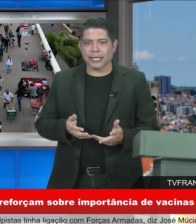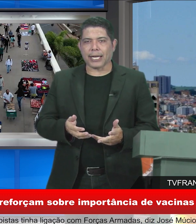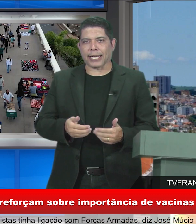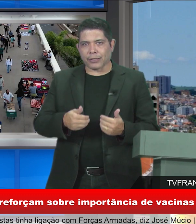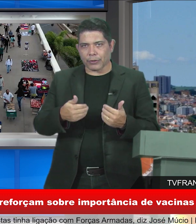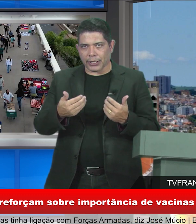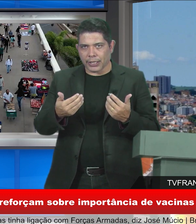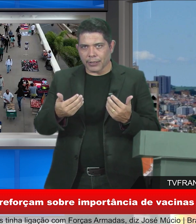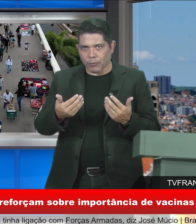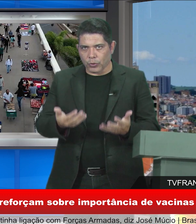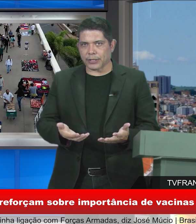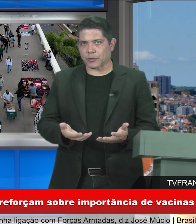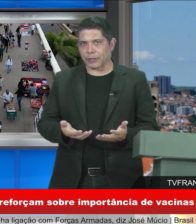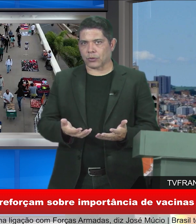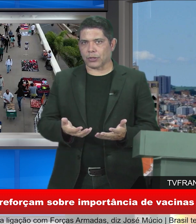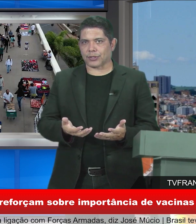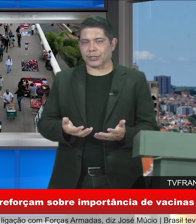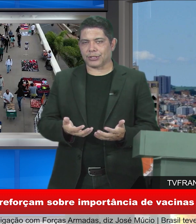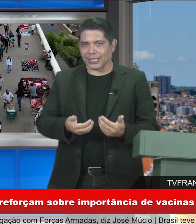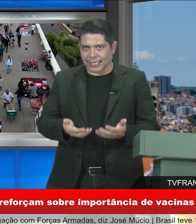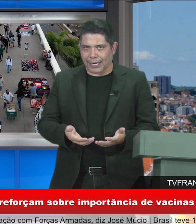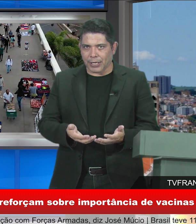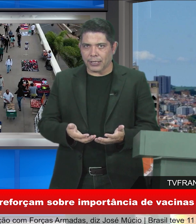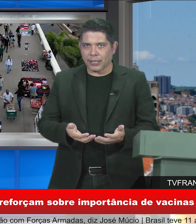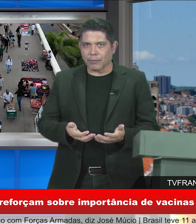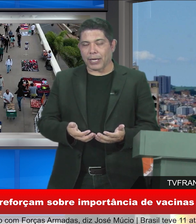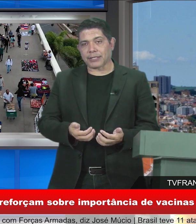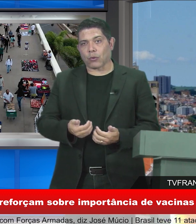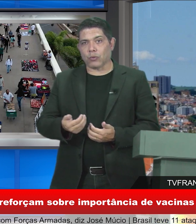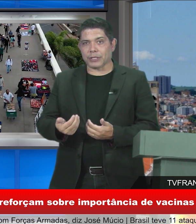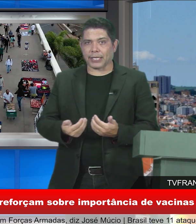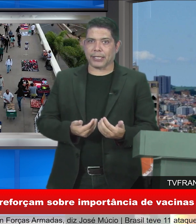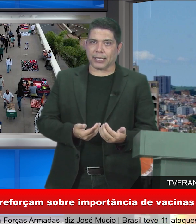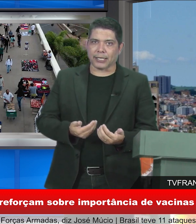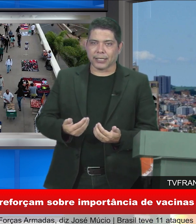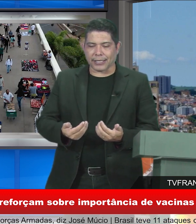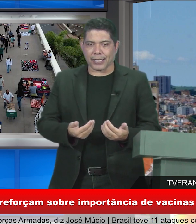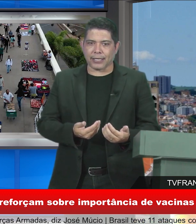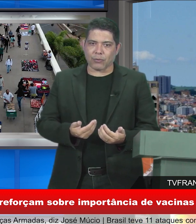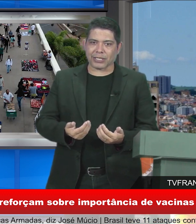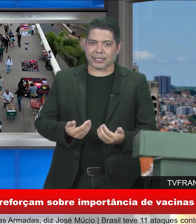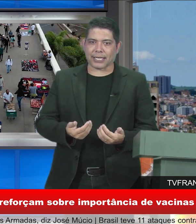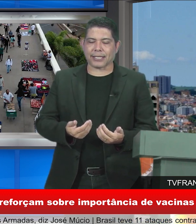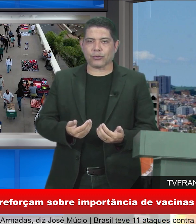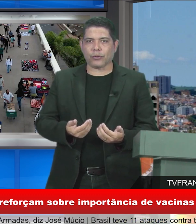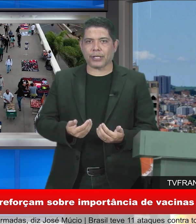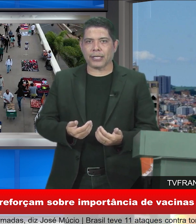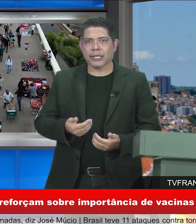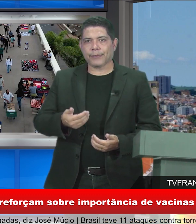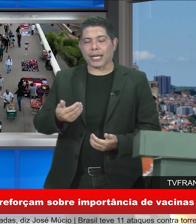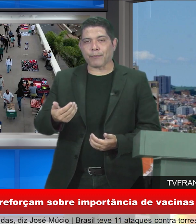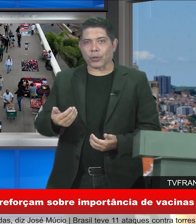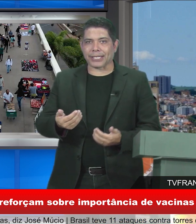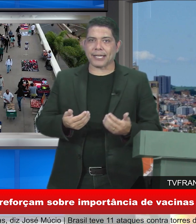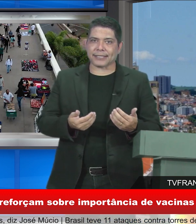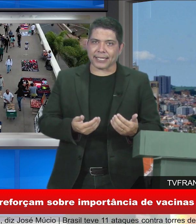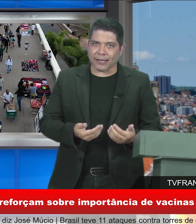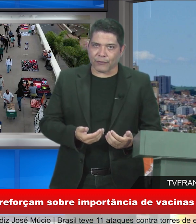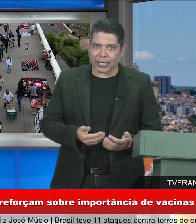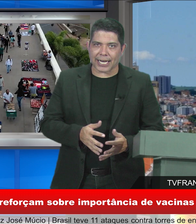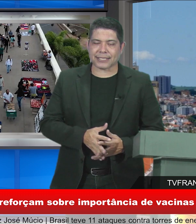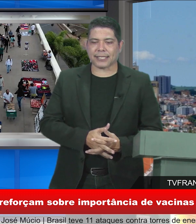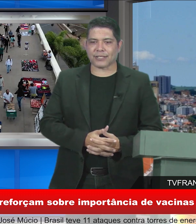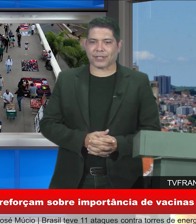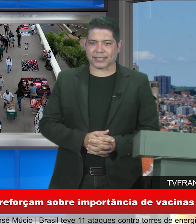reforçar aquilo que muitas pessoas já sabem, mas algumas ainda têm ali uma certa dúvida da importância,